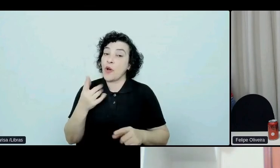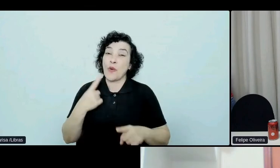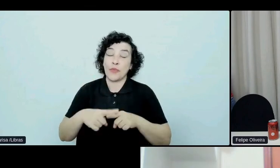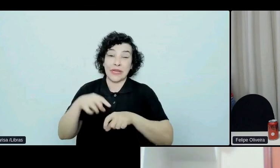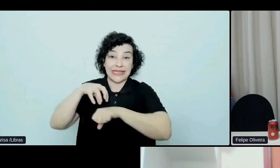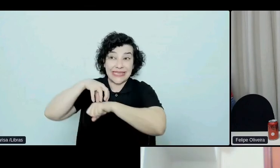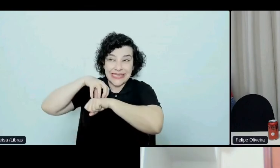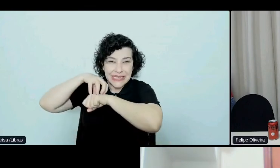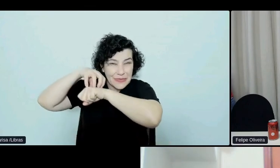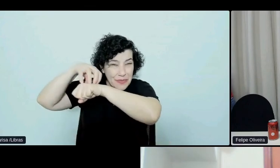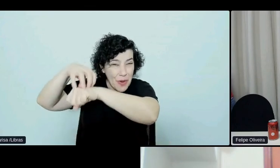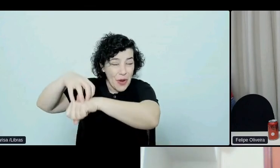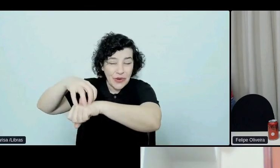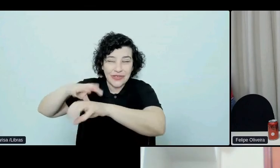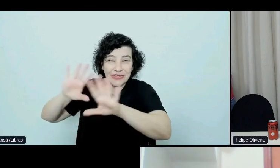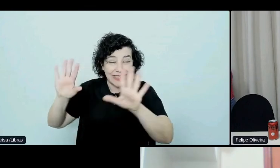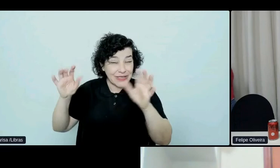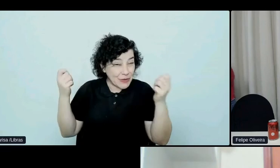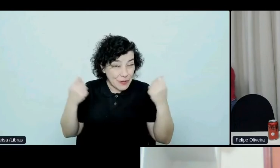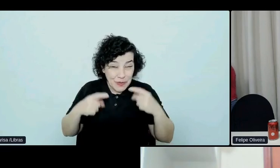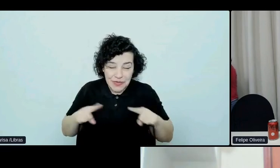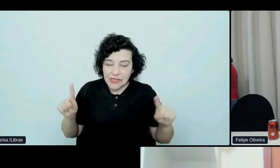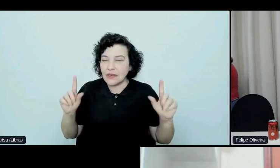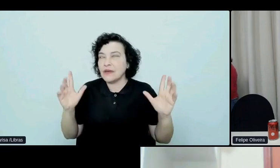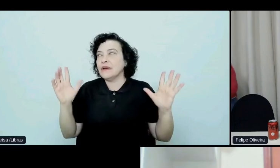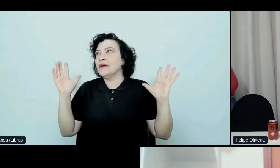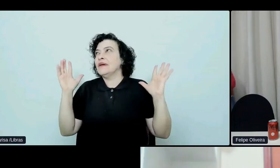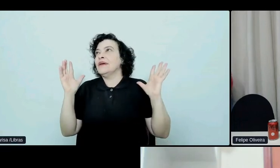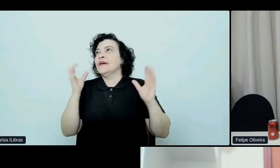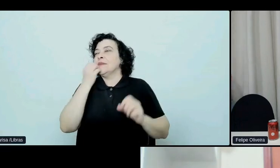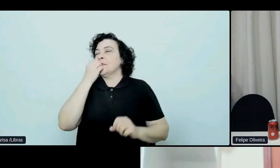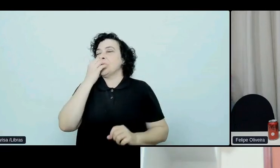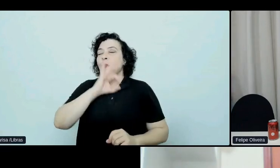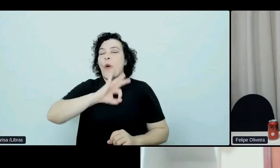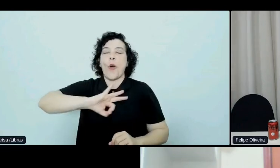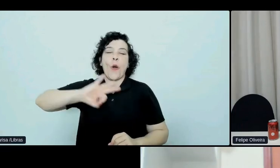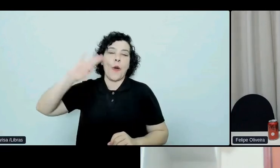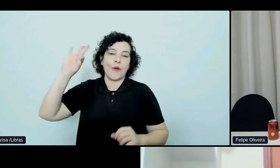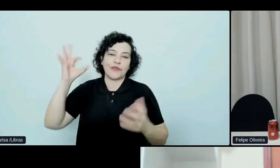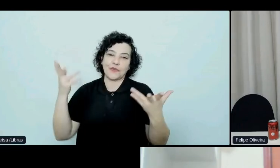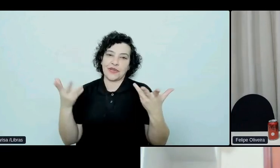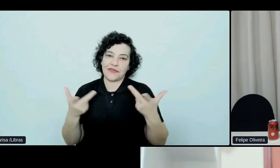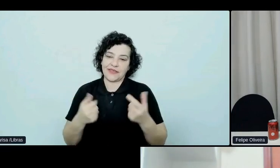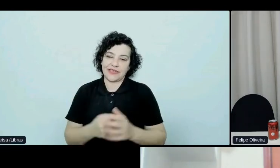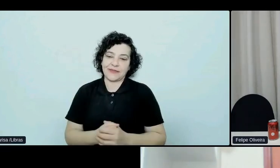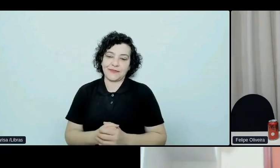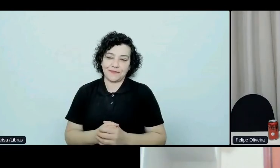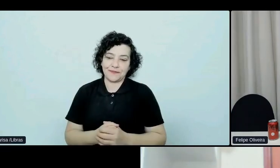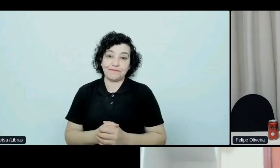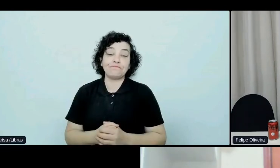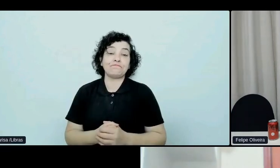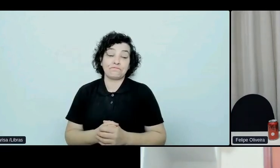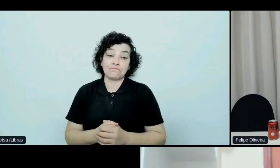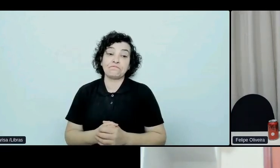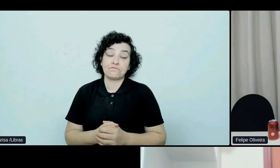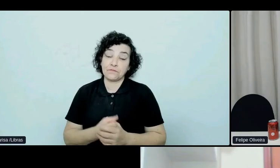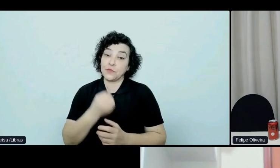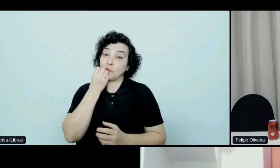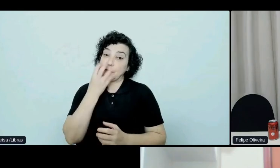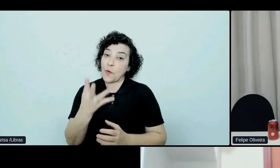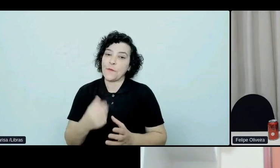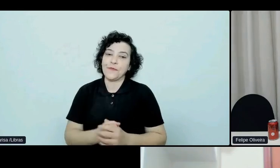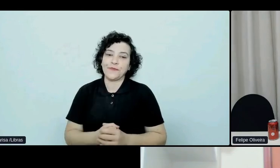foi uma maravilha para mim a questão da pandemia nesse sentido de poder trabalhar em casa, então poder trabalhar